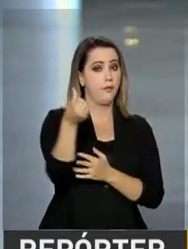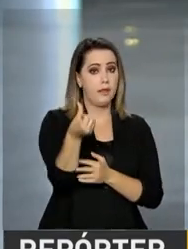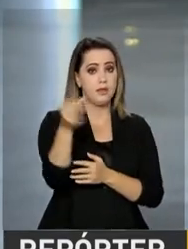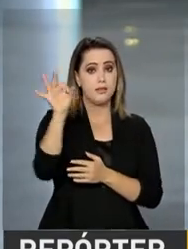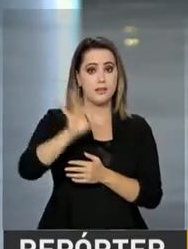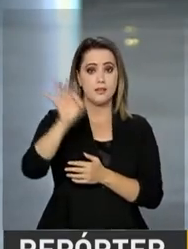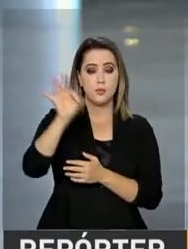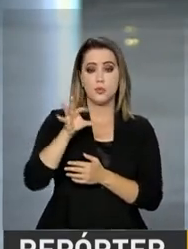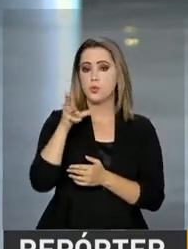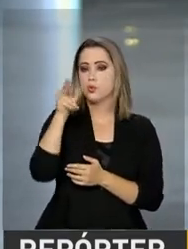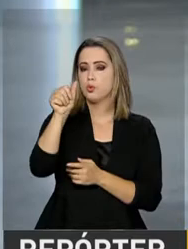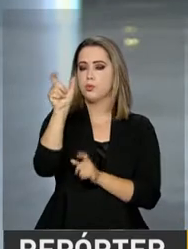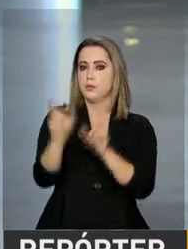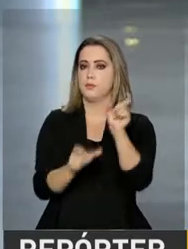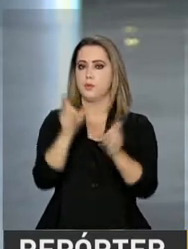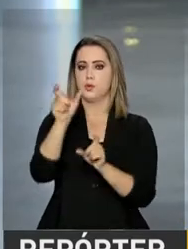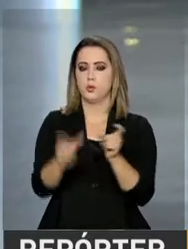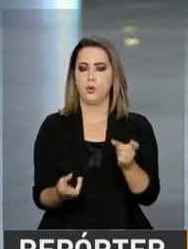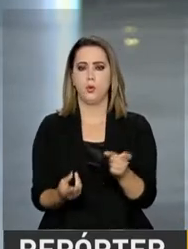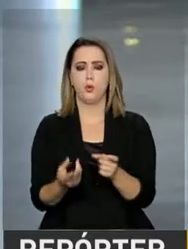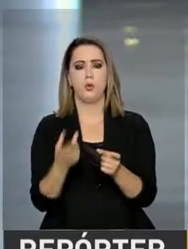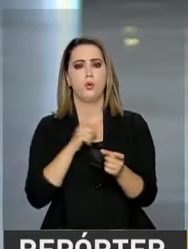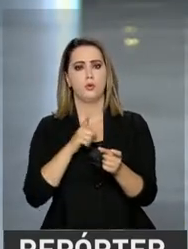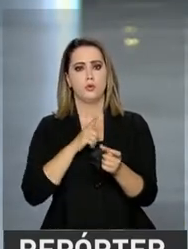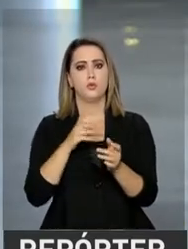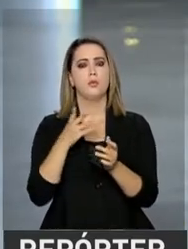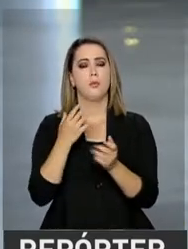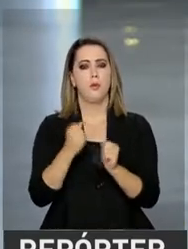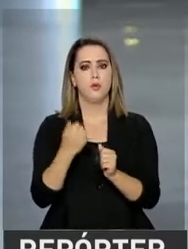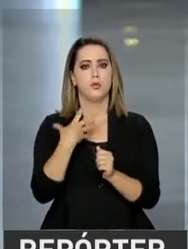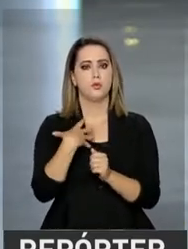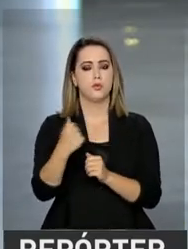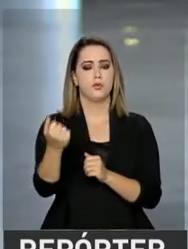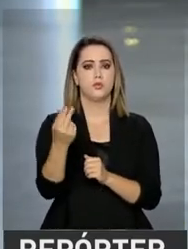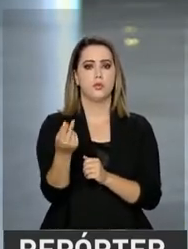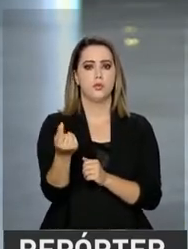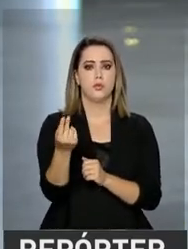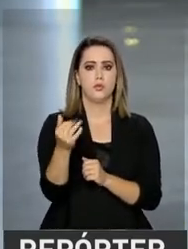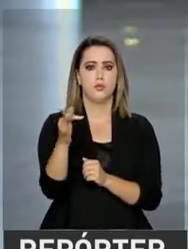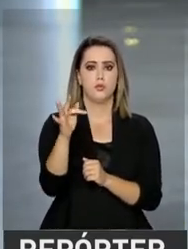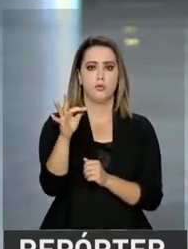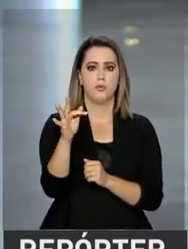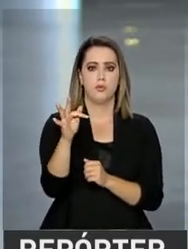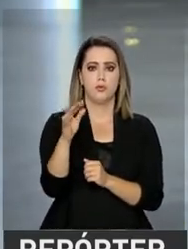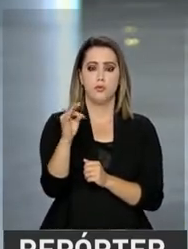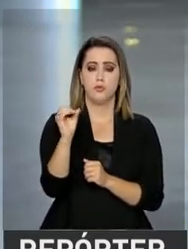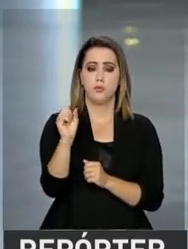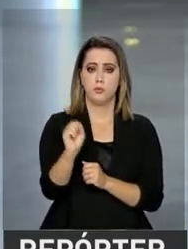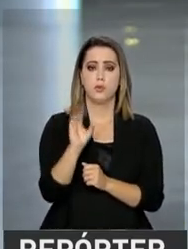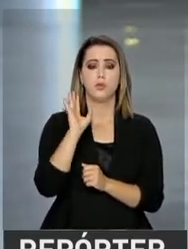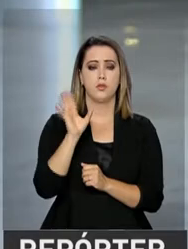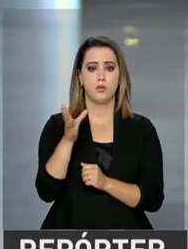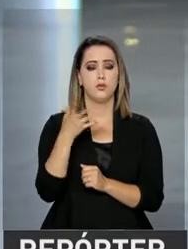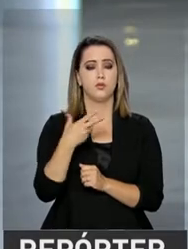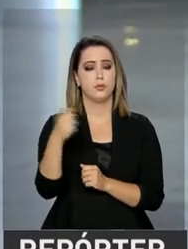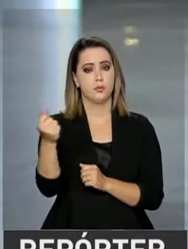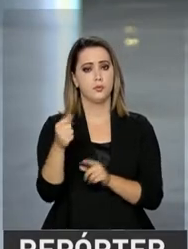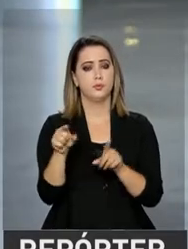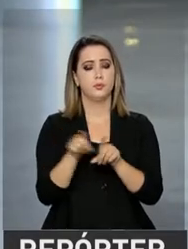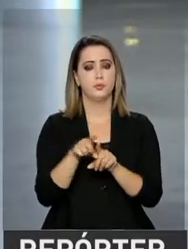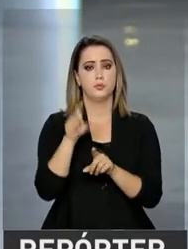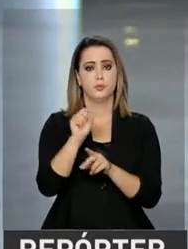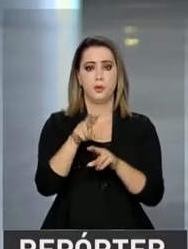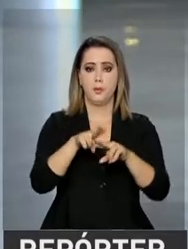do total do valor total disponível para saque nas contas inativas do fgts já havia sido retirado